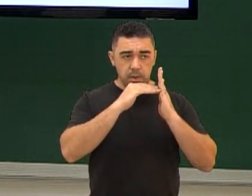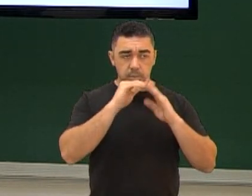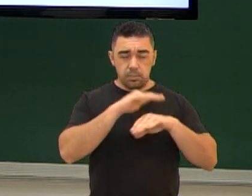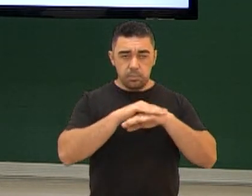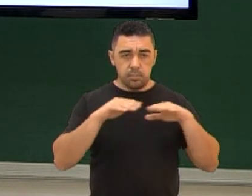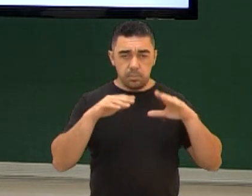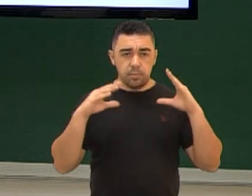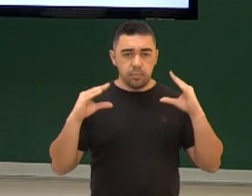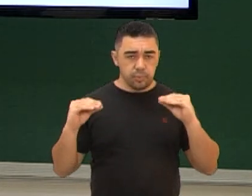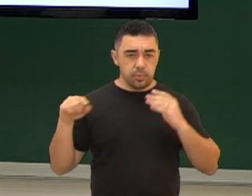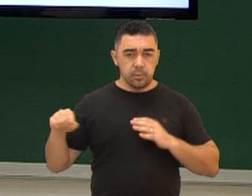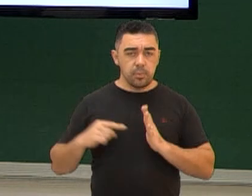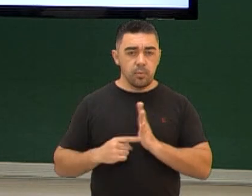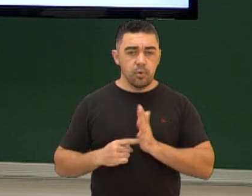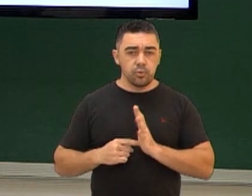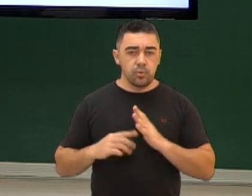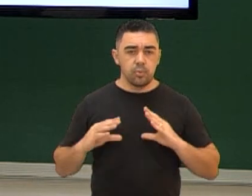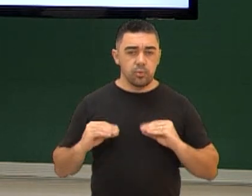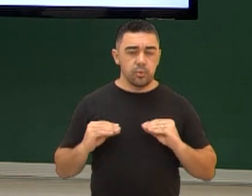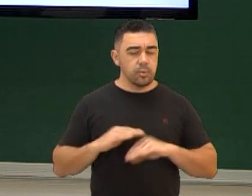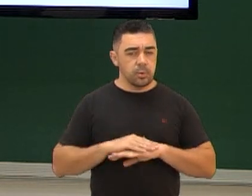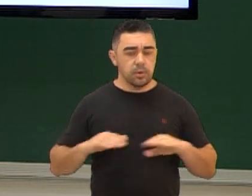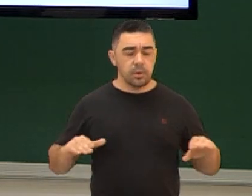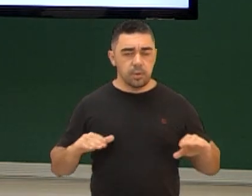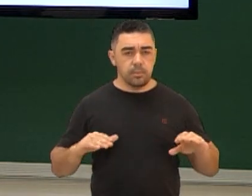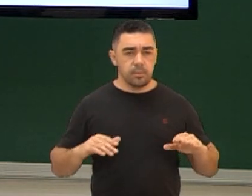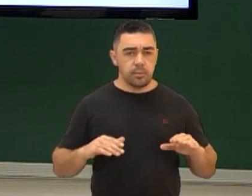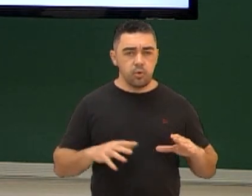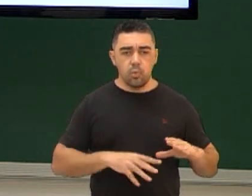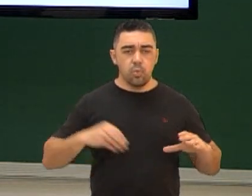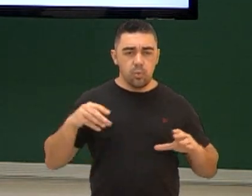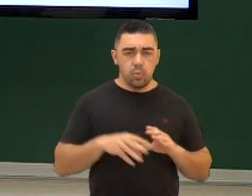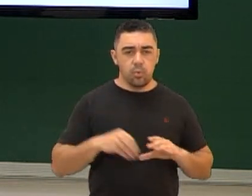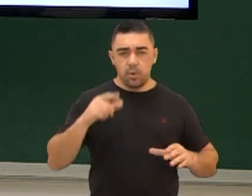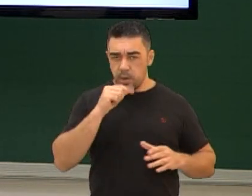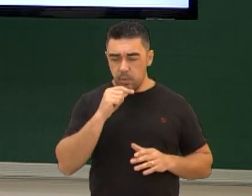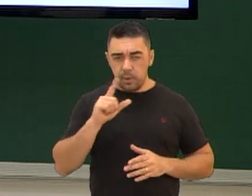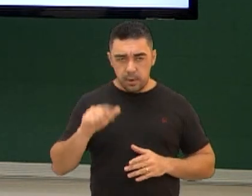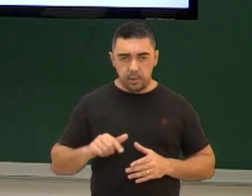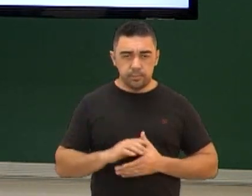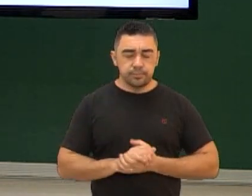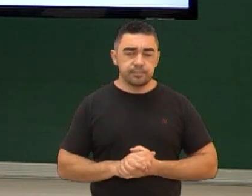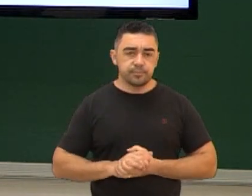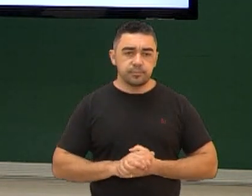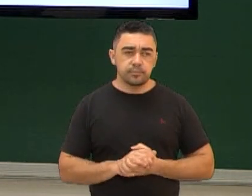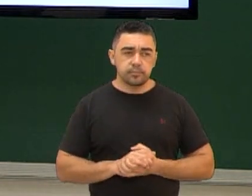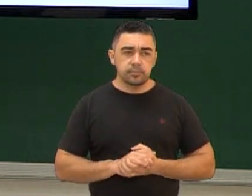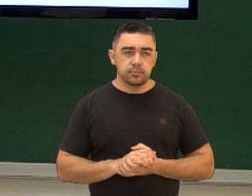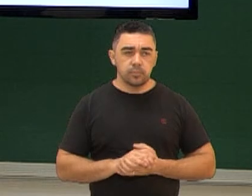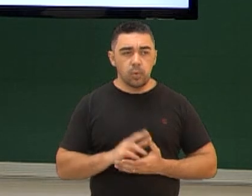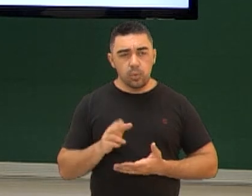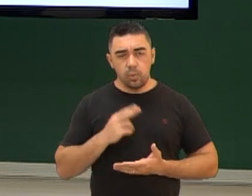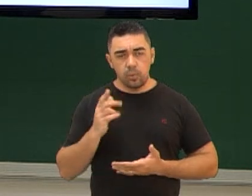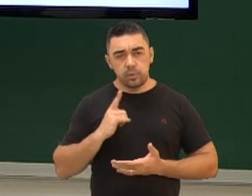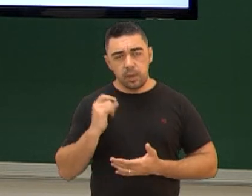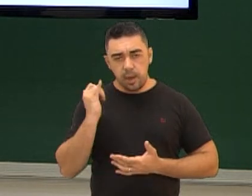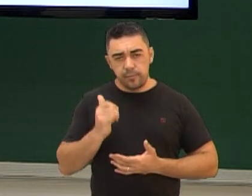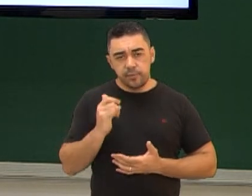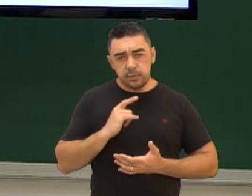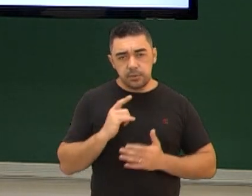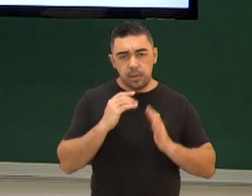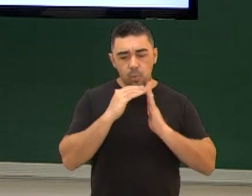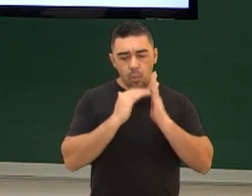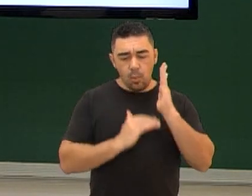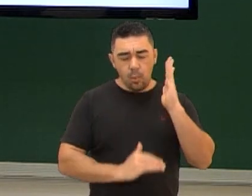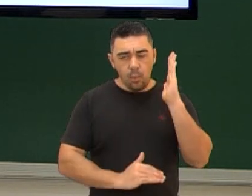Então, desliga o motor para não entrar mais água. Tá? Então, sensor de topo de água. Ou também avisa se a caixa d'água está